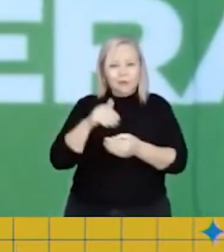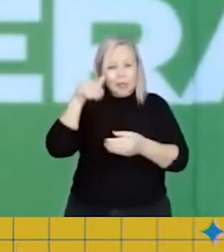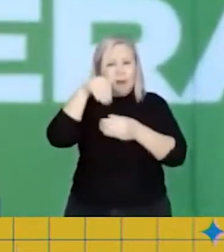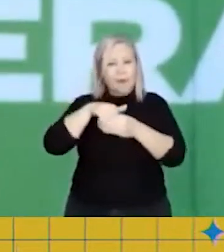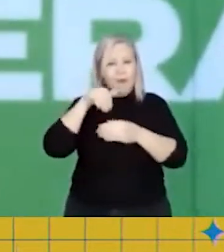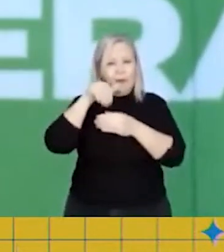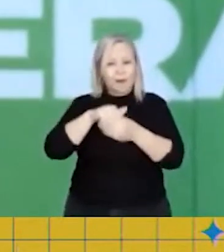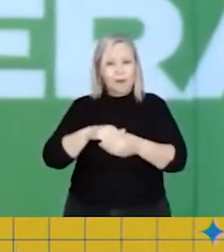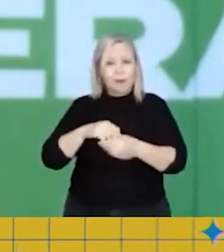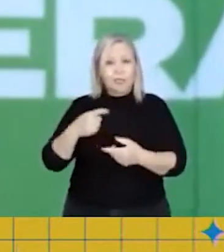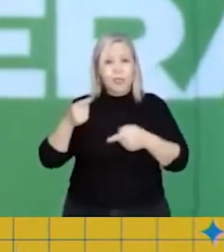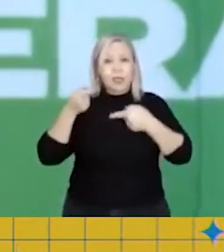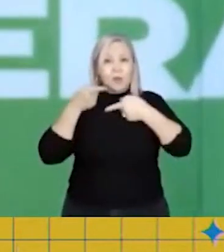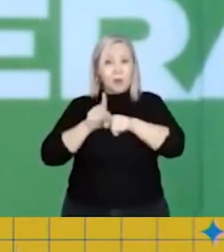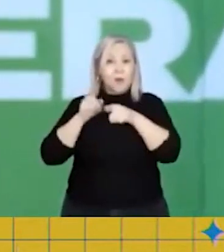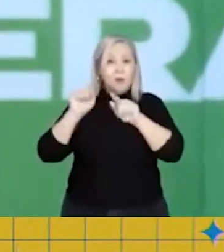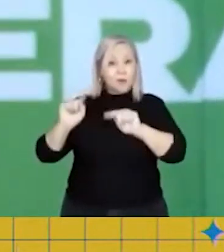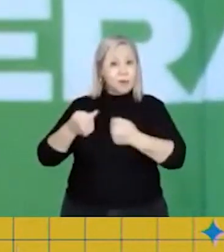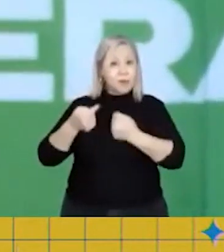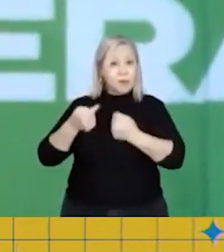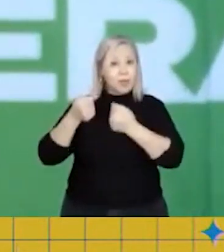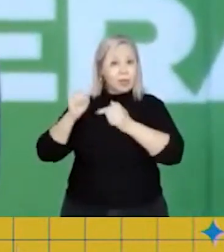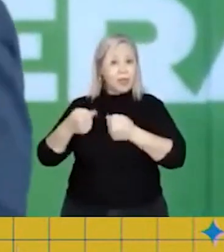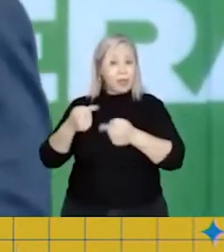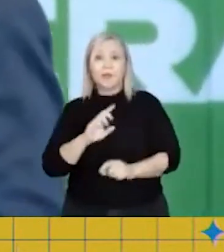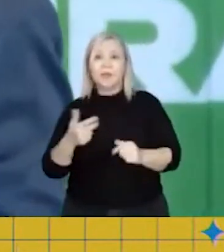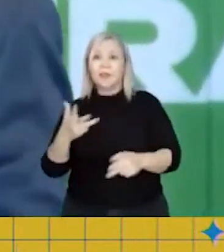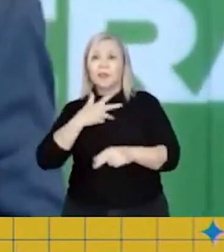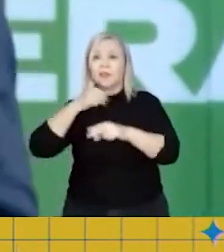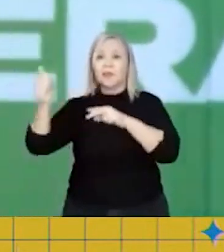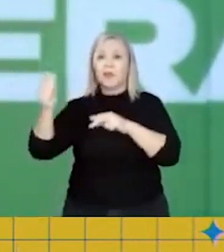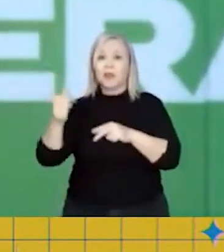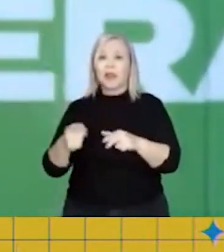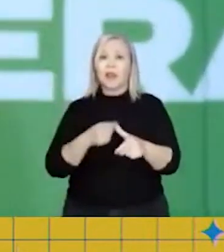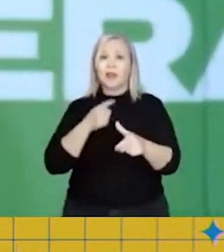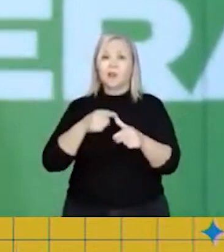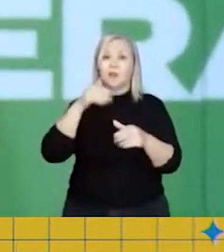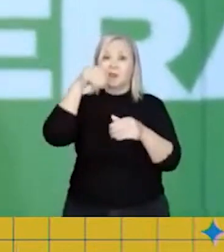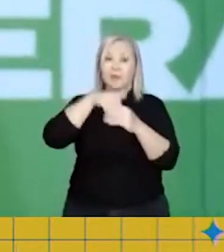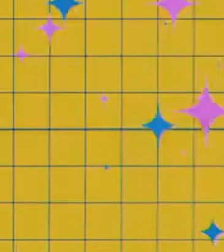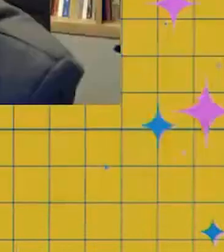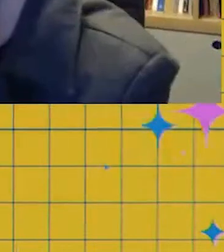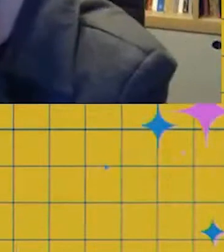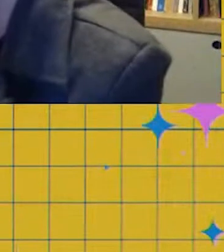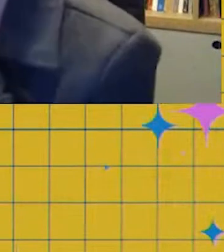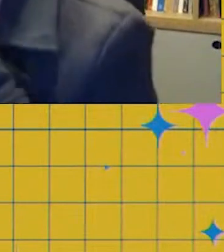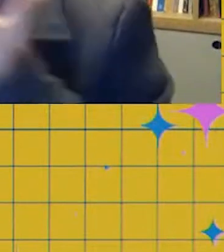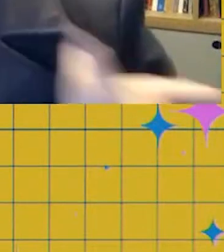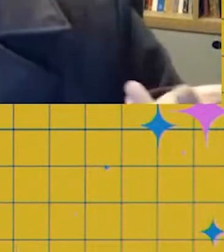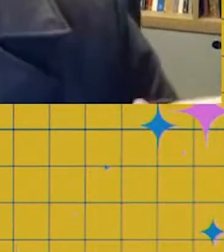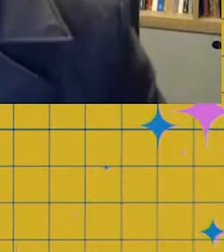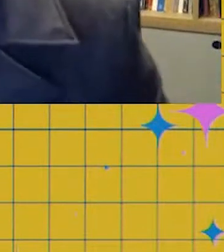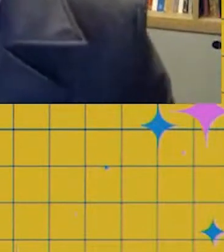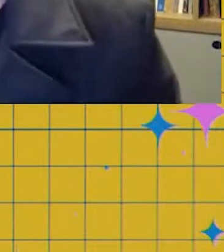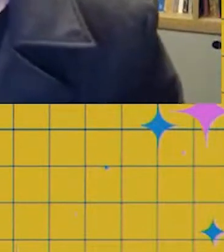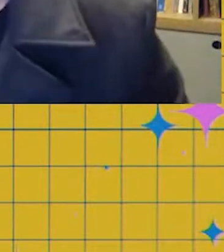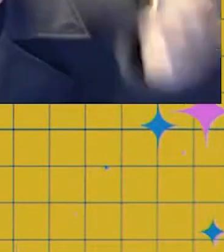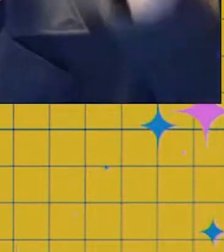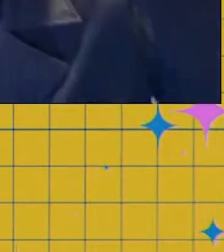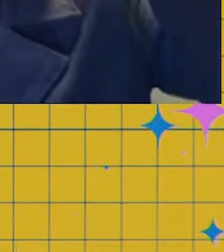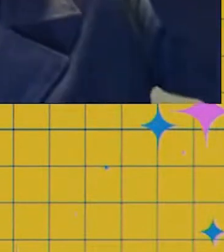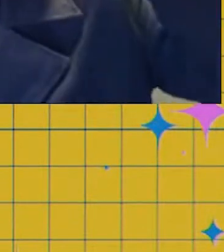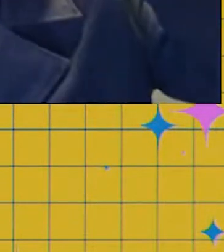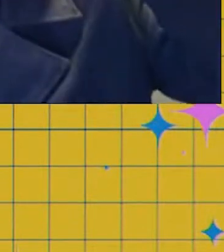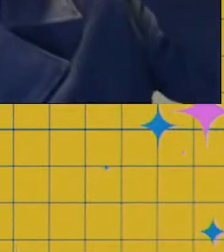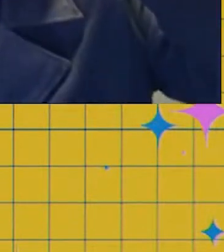eles têm medo que eu ganhe as eleições no primeiro turno. Eles não querem que a gente ganhe as eleições no primeiro turno. Até aí tudo verdade,